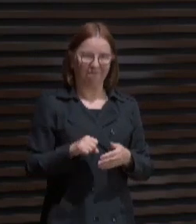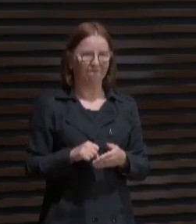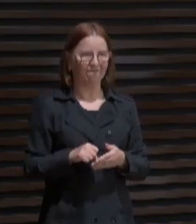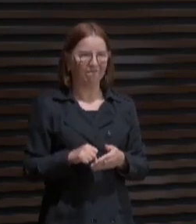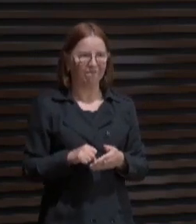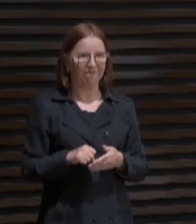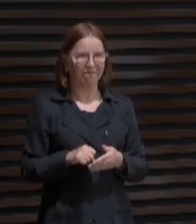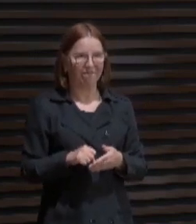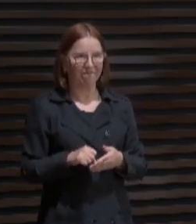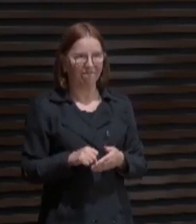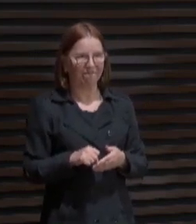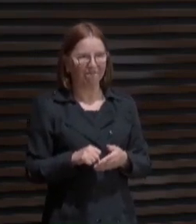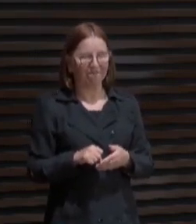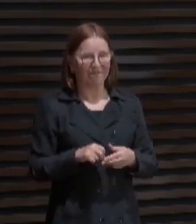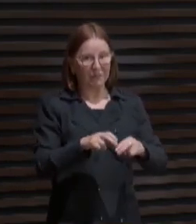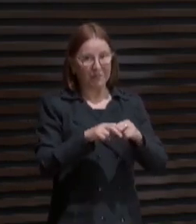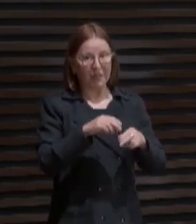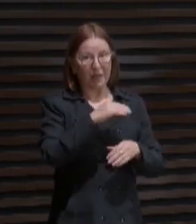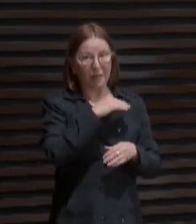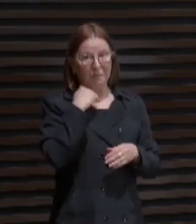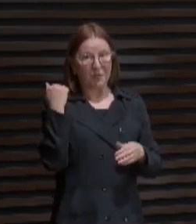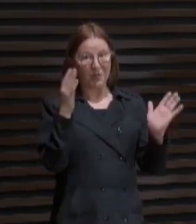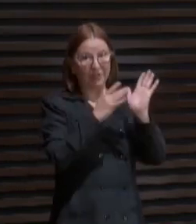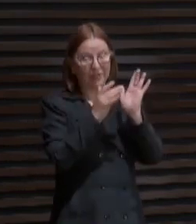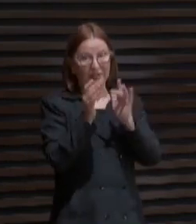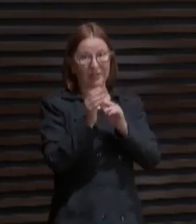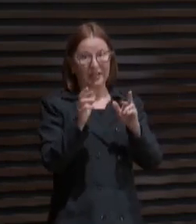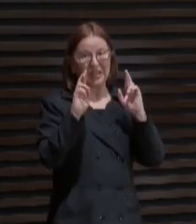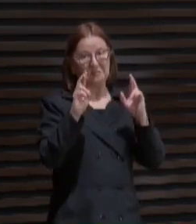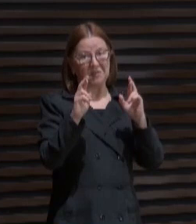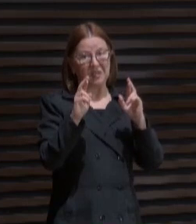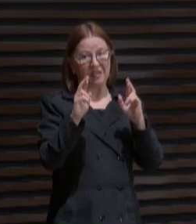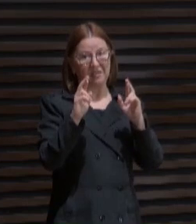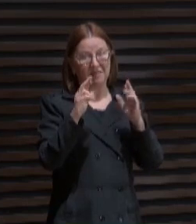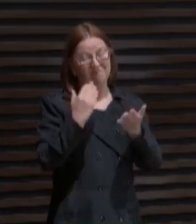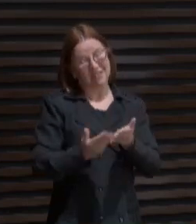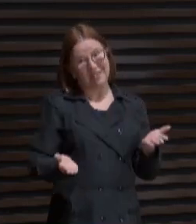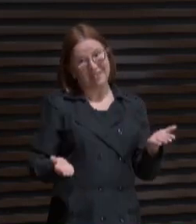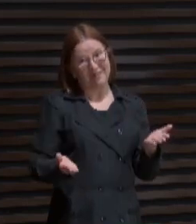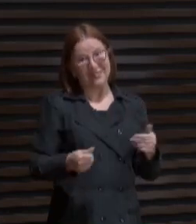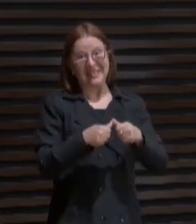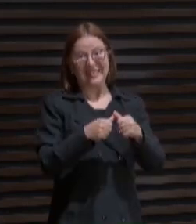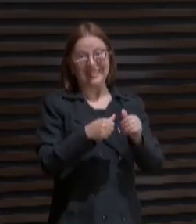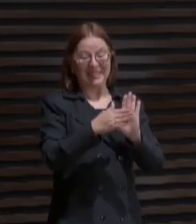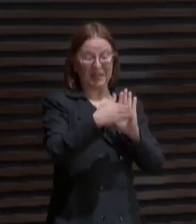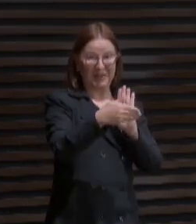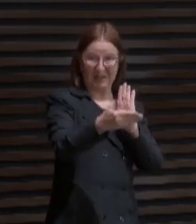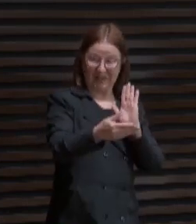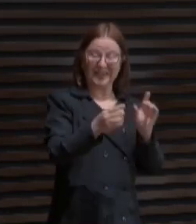de Jesus, a esperança fora fulminada. E essas foram as consequências